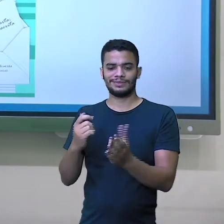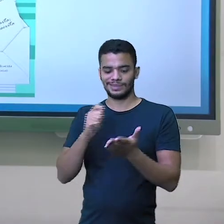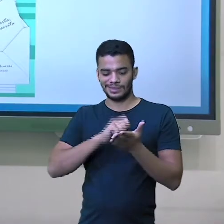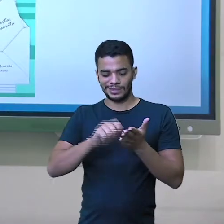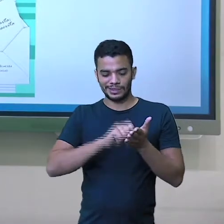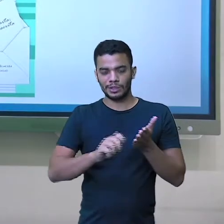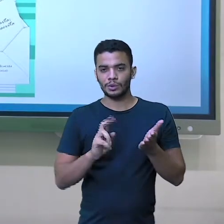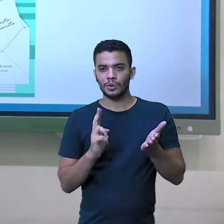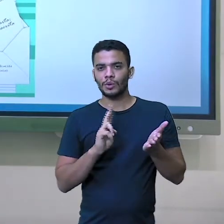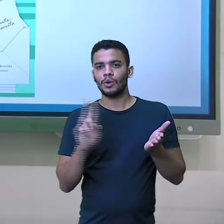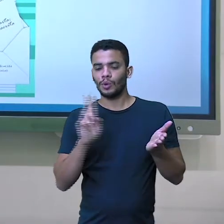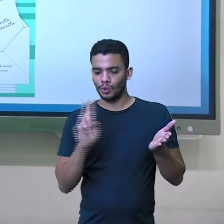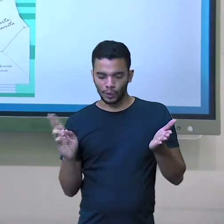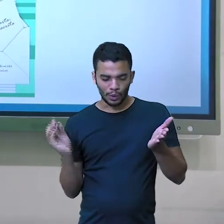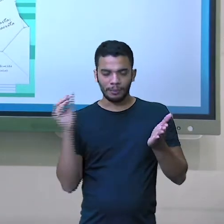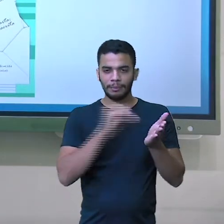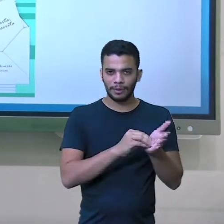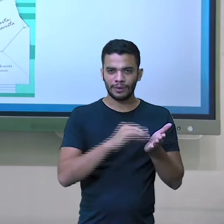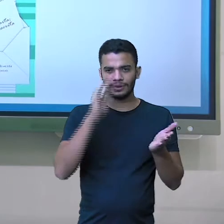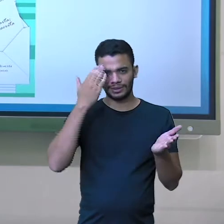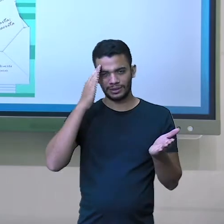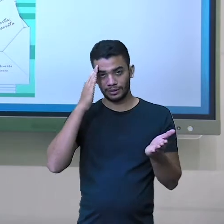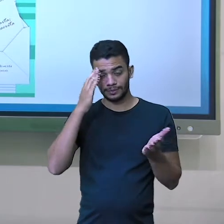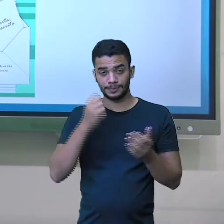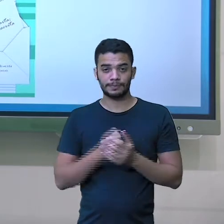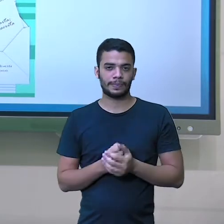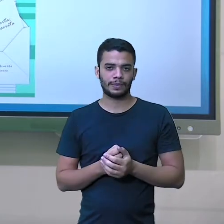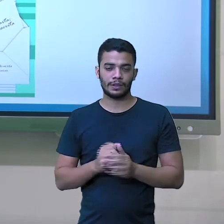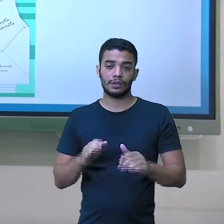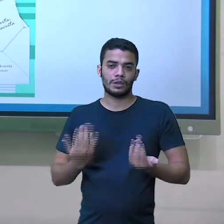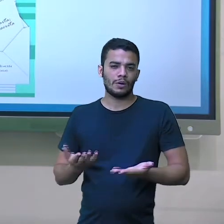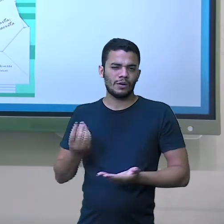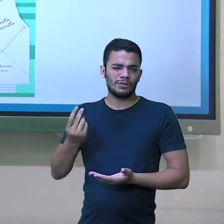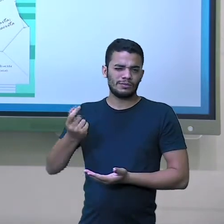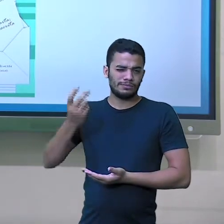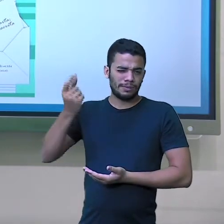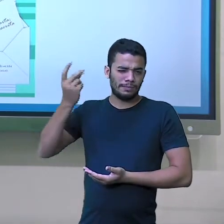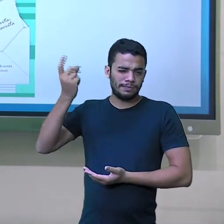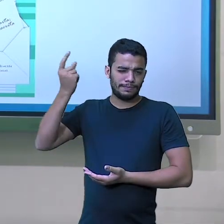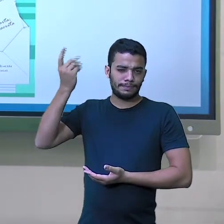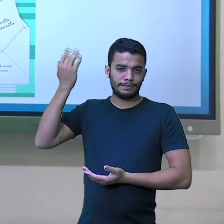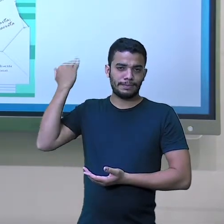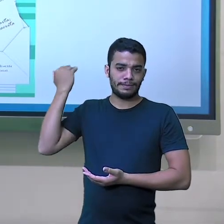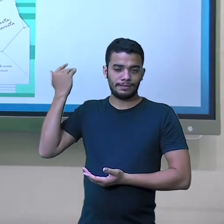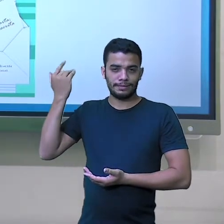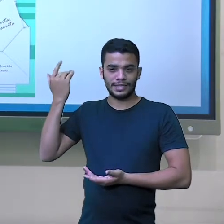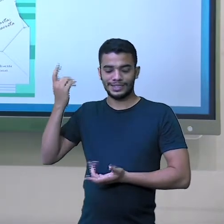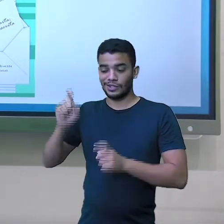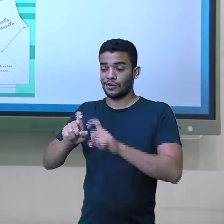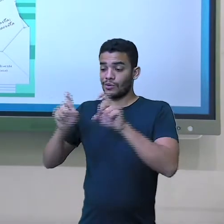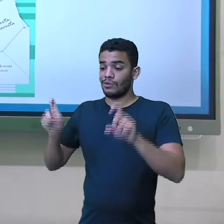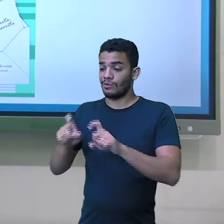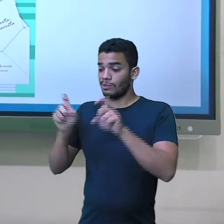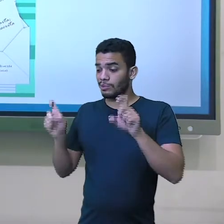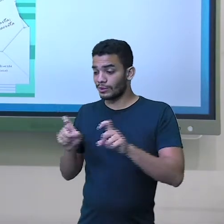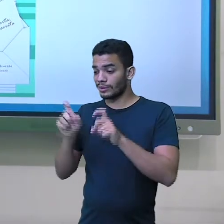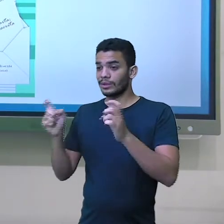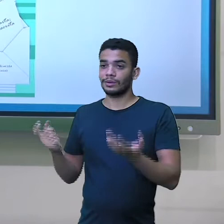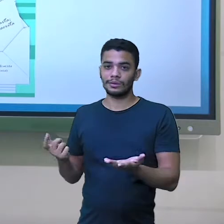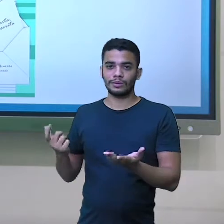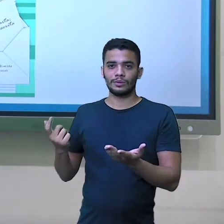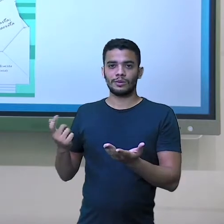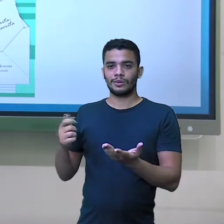a telefone, computador e outros meios de comunicação. Por esse motivo,